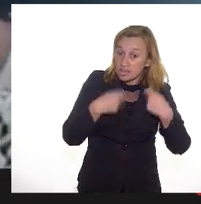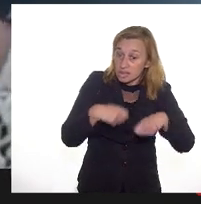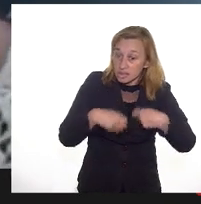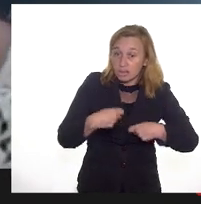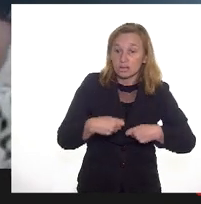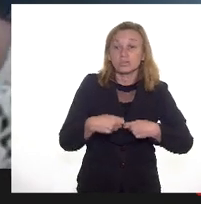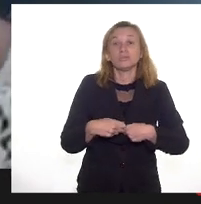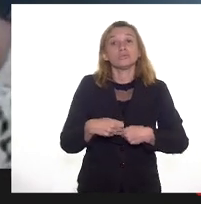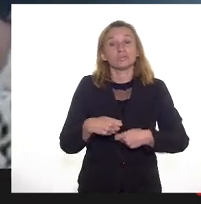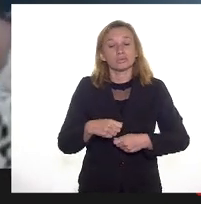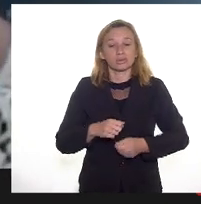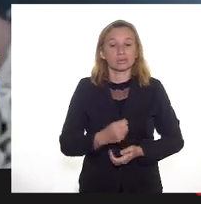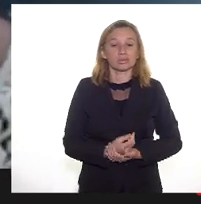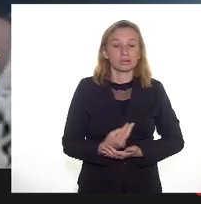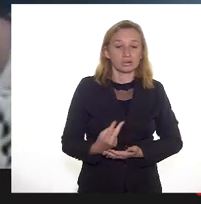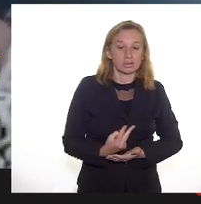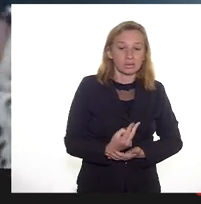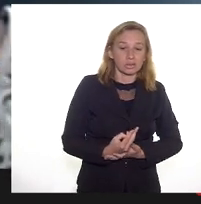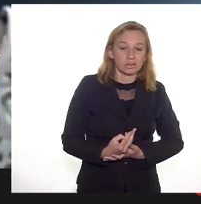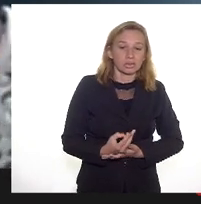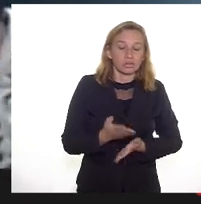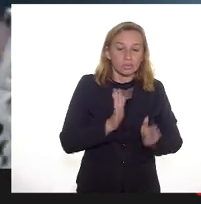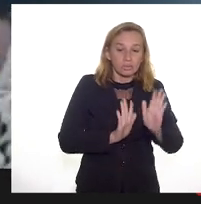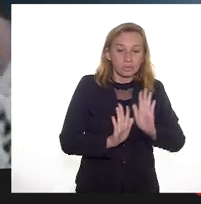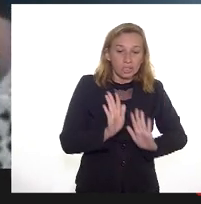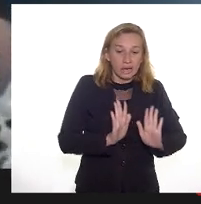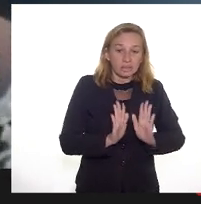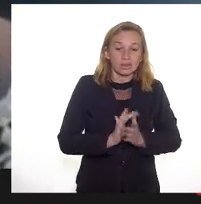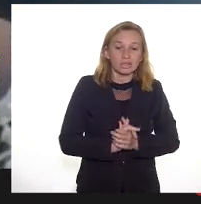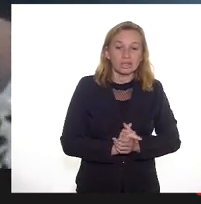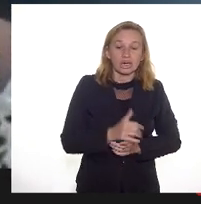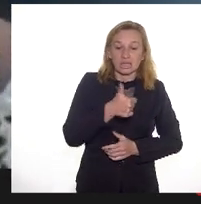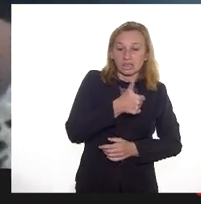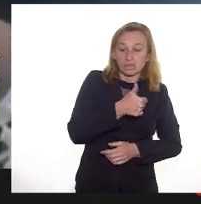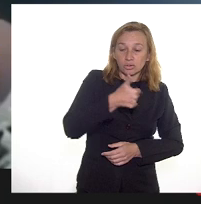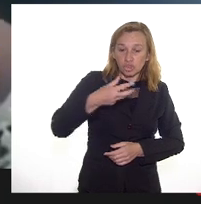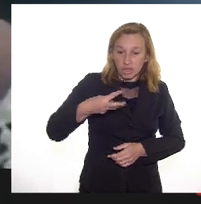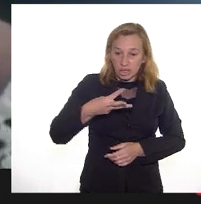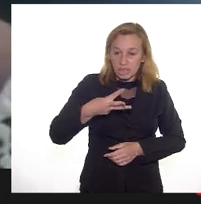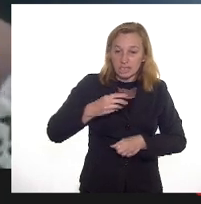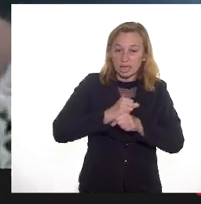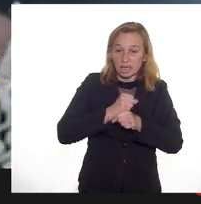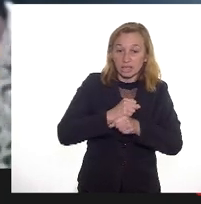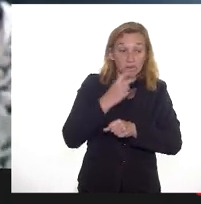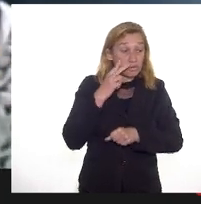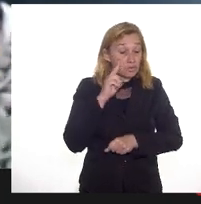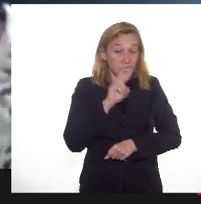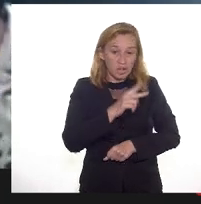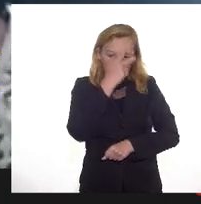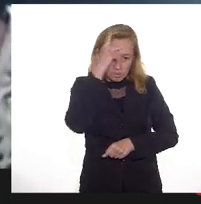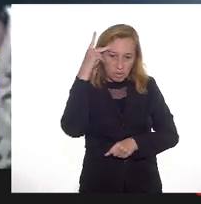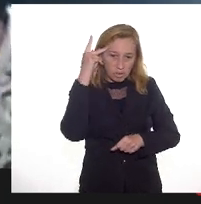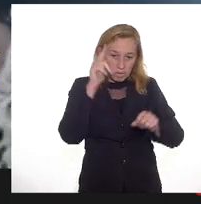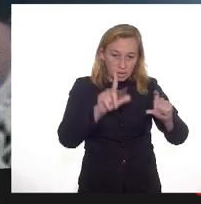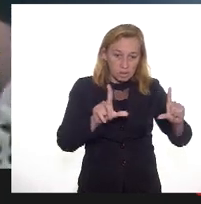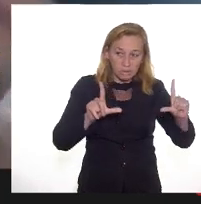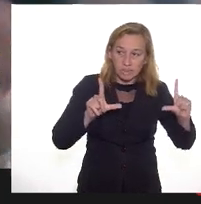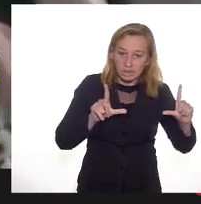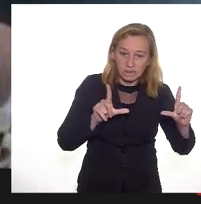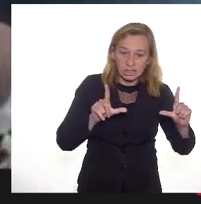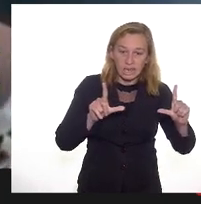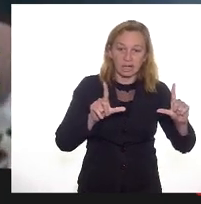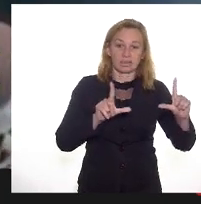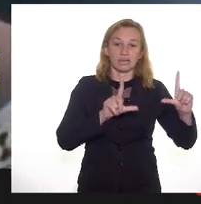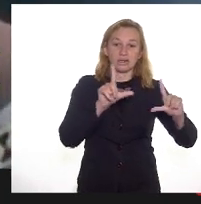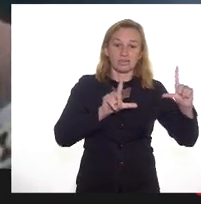seja considerado, né? Ao longo dos 13 anos, eu vi as vítimas sendo expostas à mídia